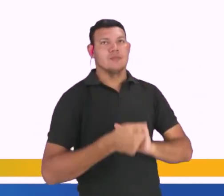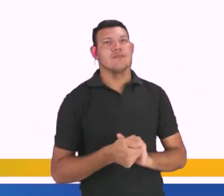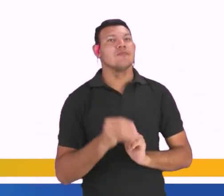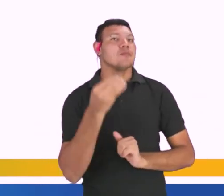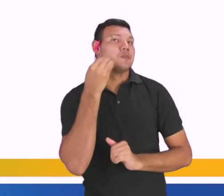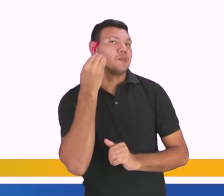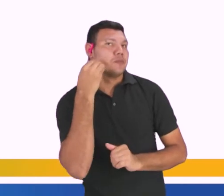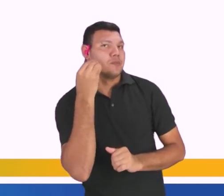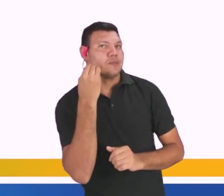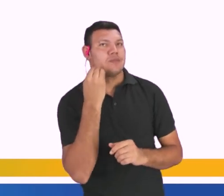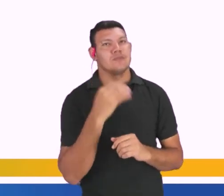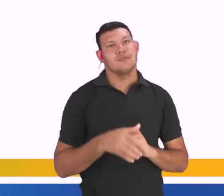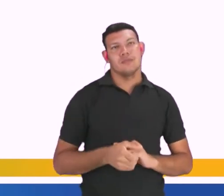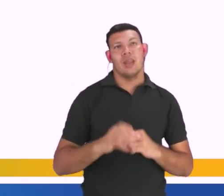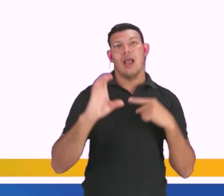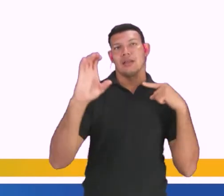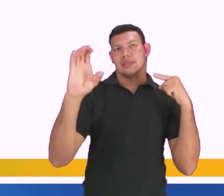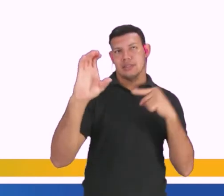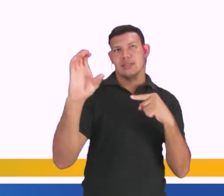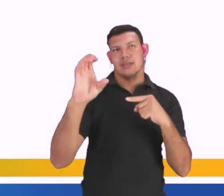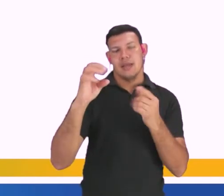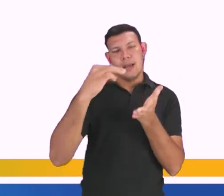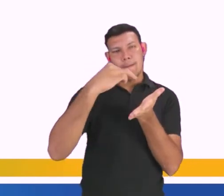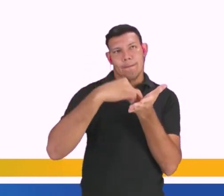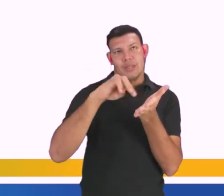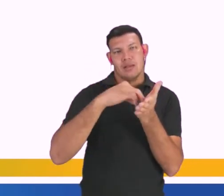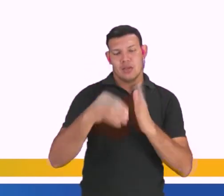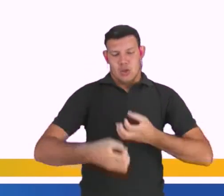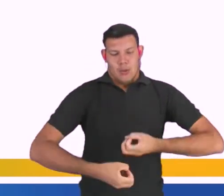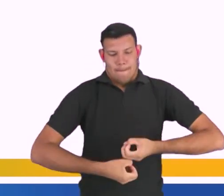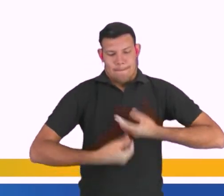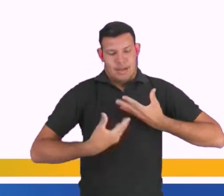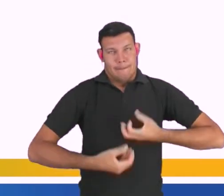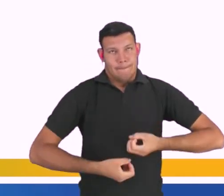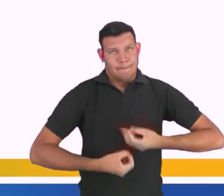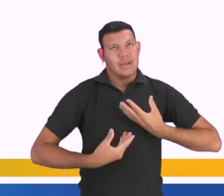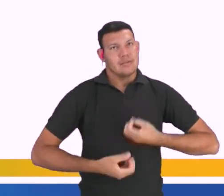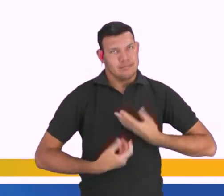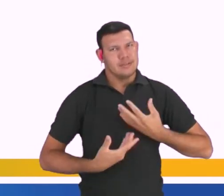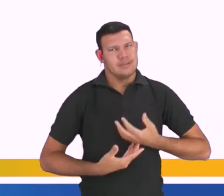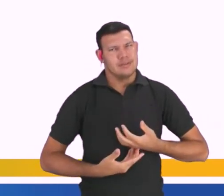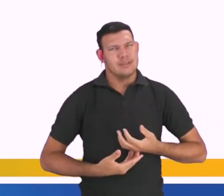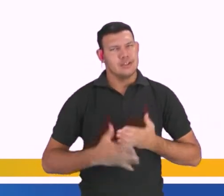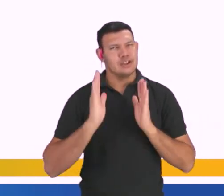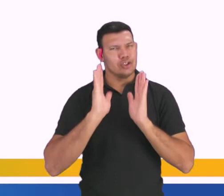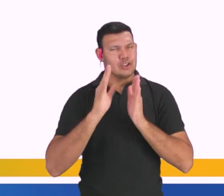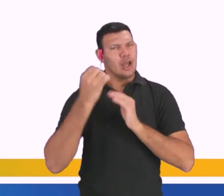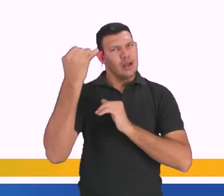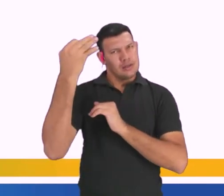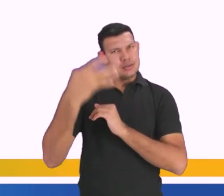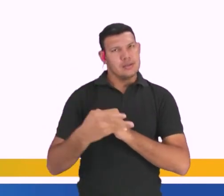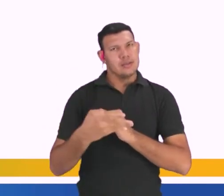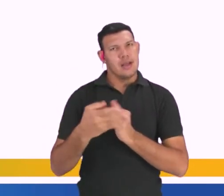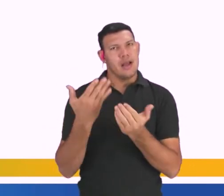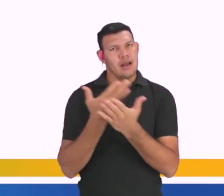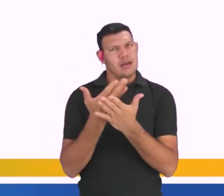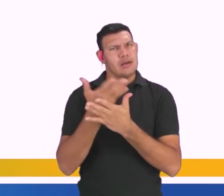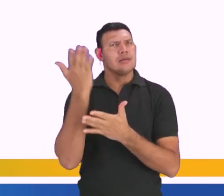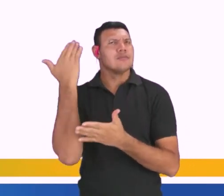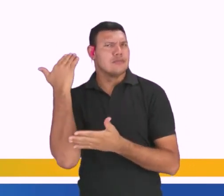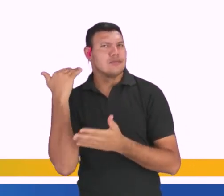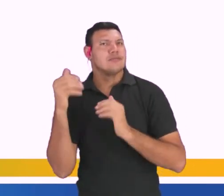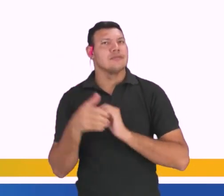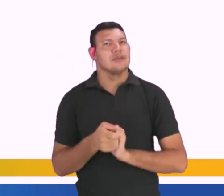A mensagem é a função poética, aquelas que a gente viu na última aula, quando